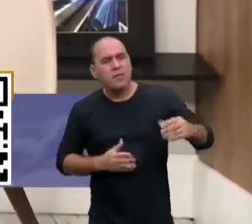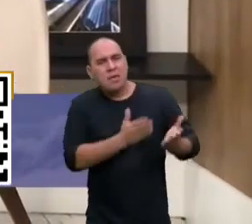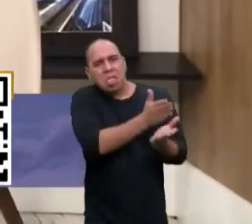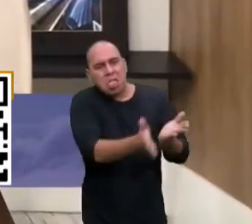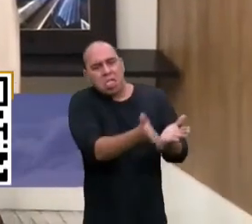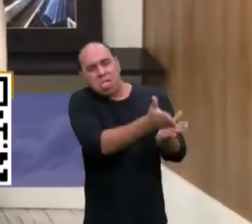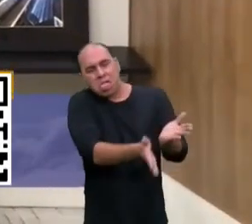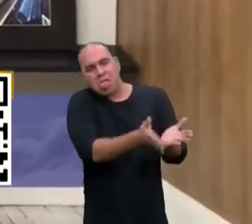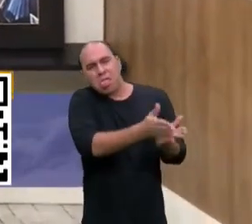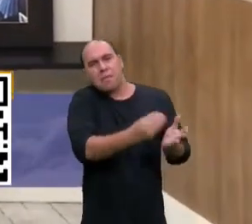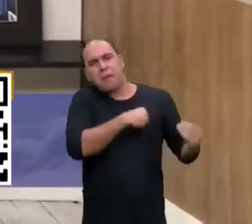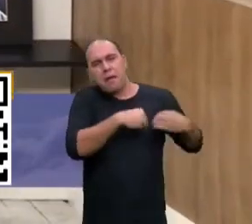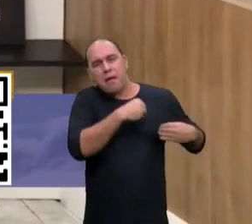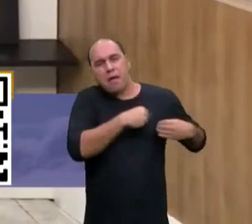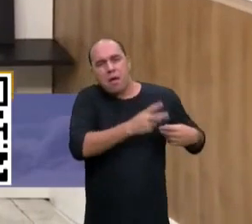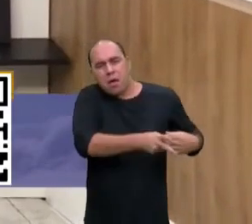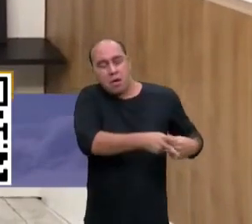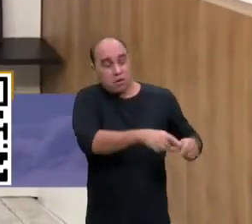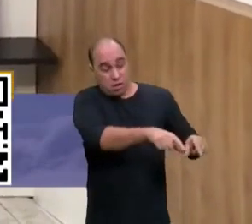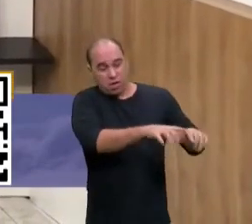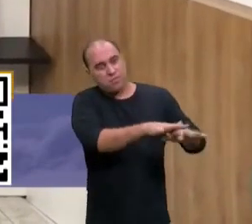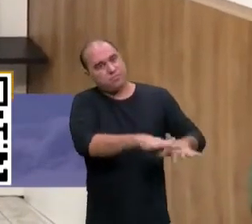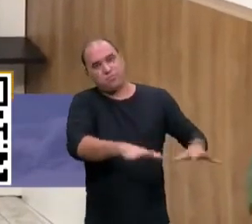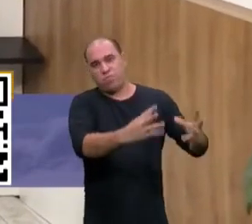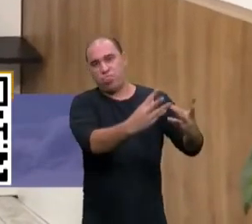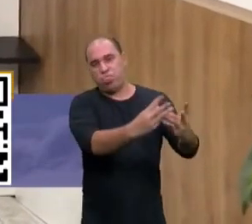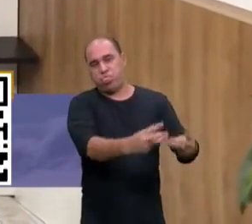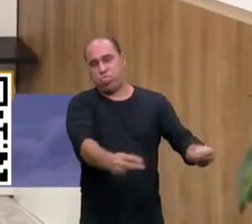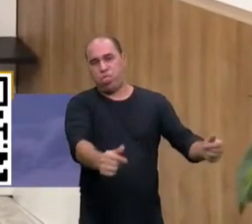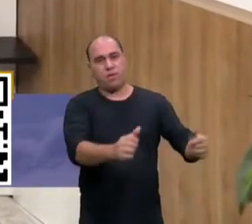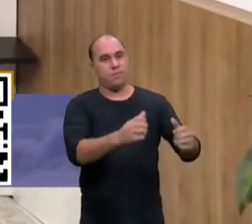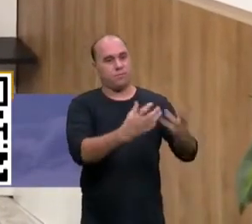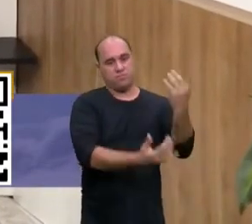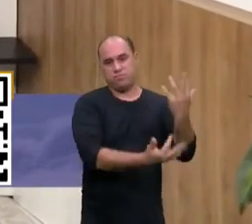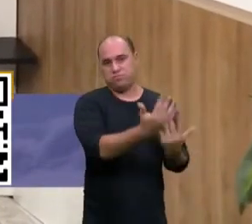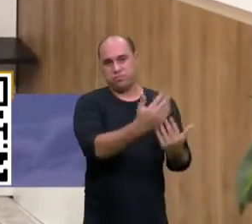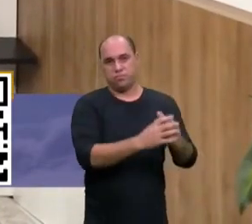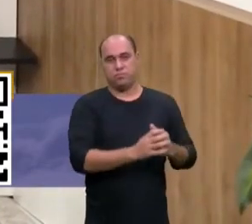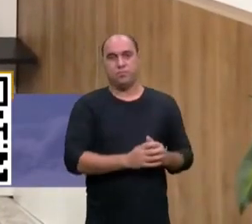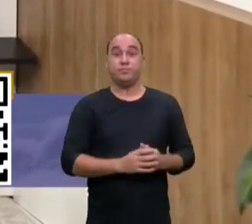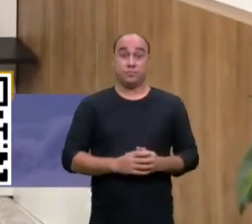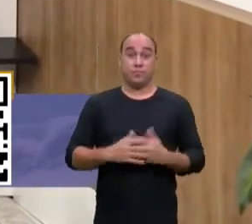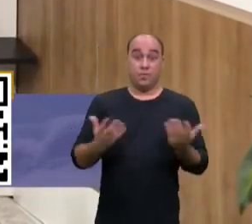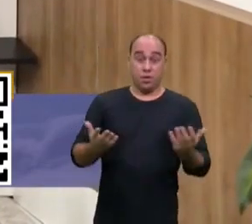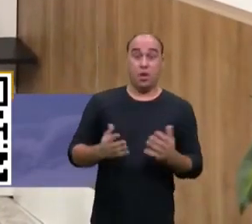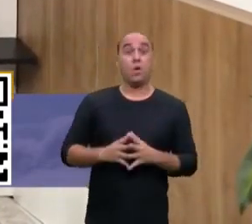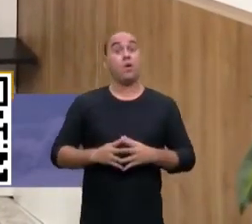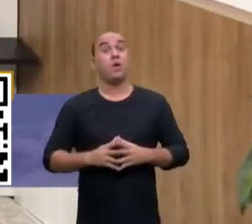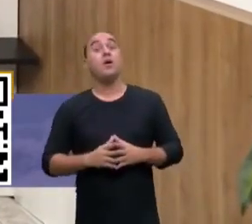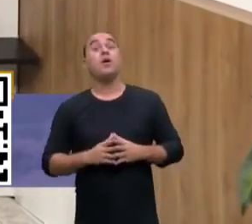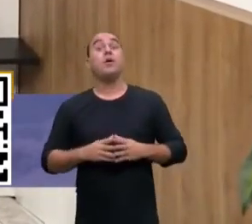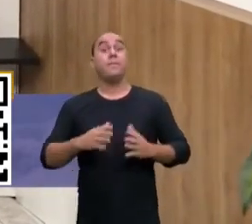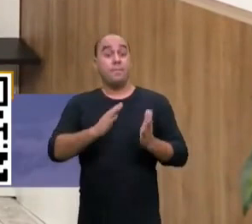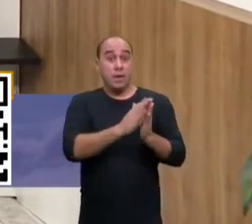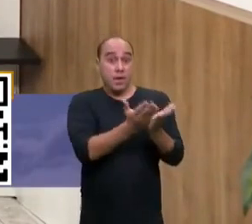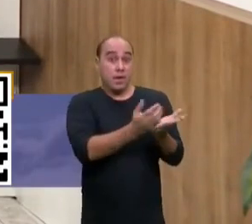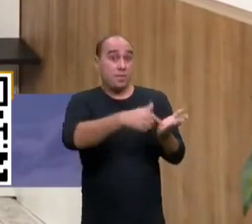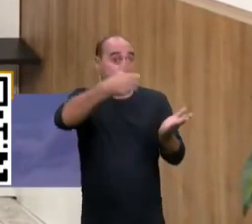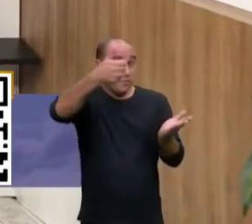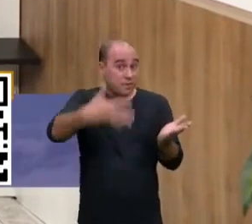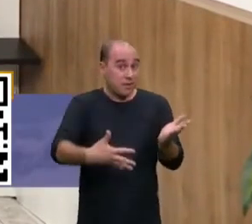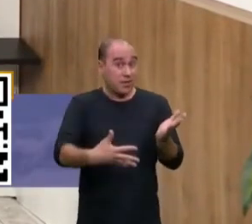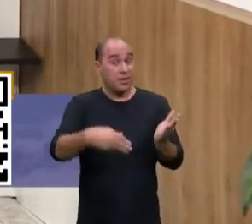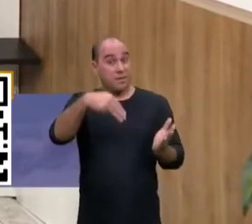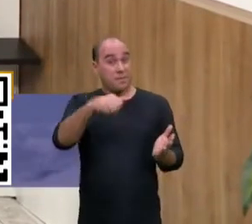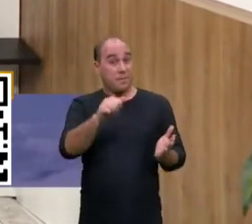você vai para Malaquias 4 verso 1 diz assim que Deus não vai deixar nem Raiz e nem ramo ou seja todo mal